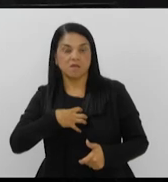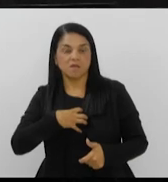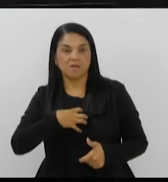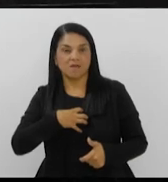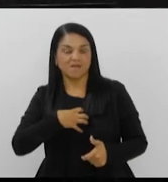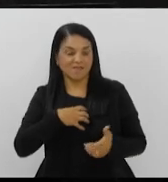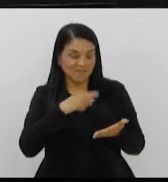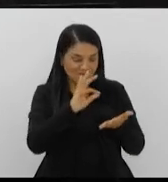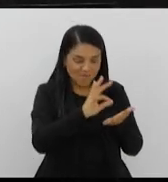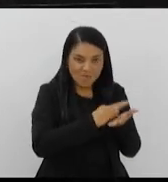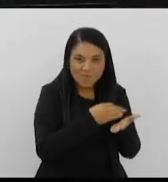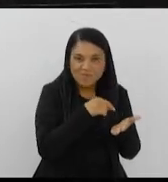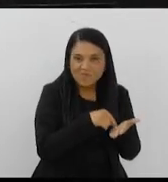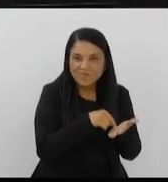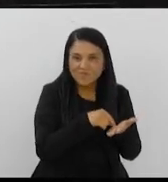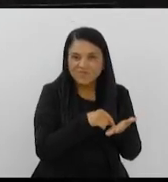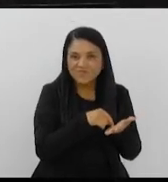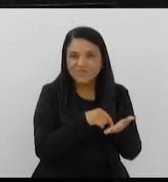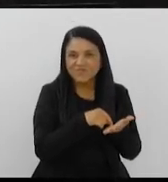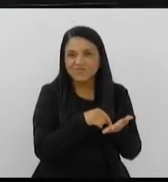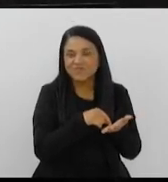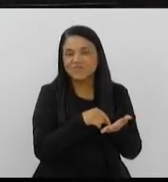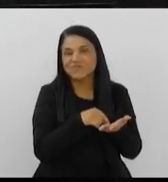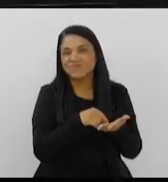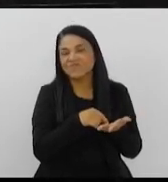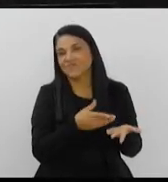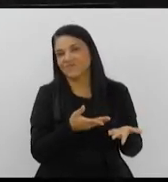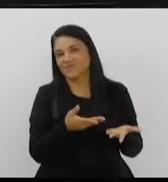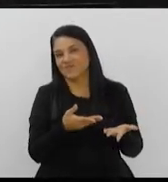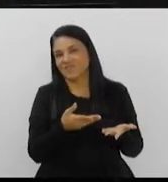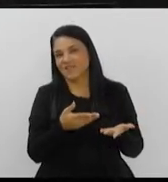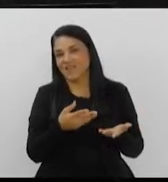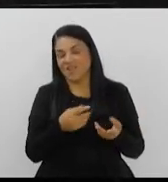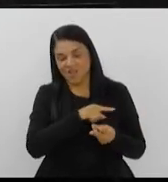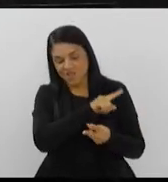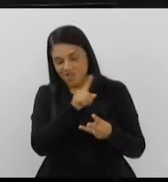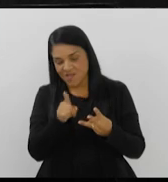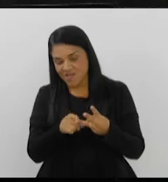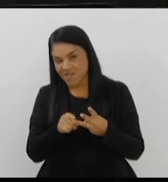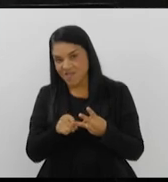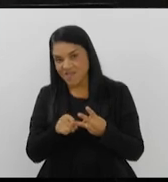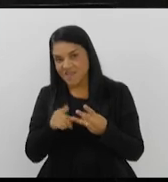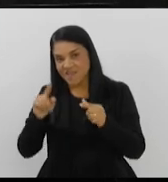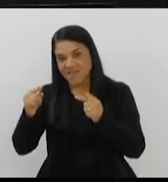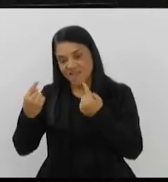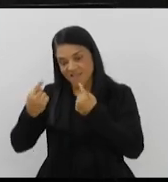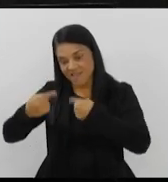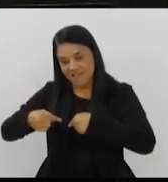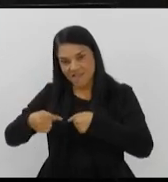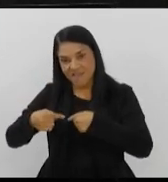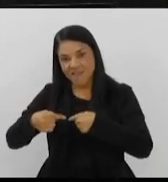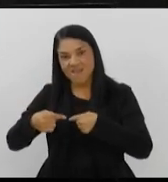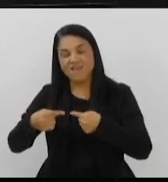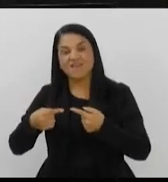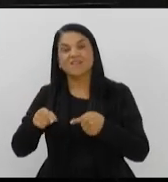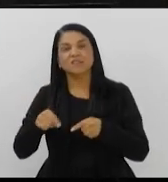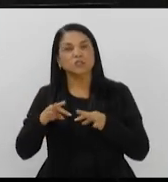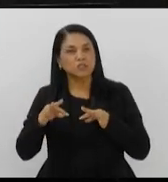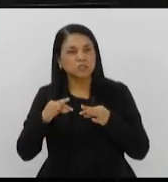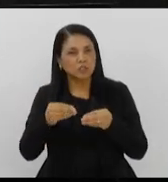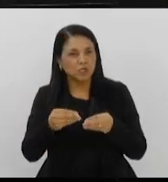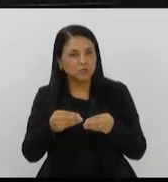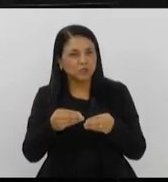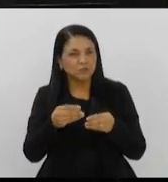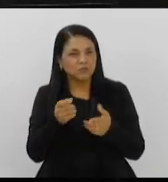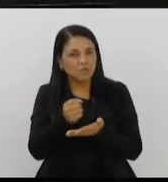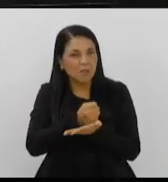abonada. Eu quero fazer um outro desafio, prefeito. Se na Secretaria de Saúde todos os remédios que